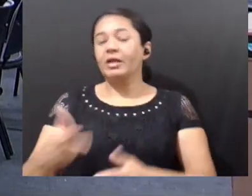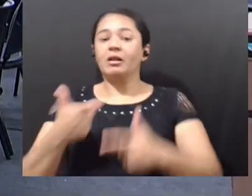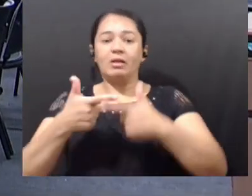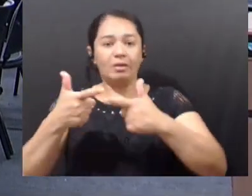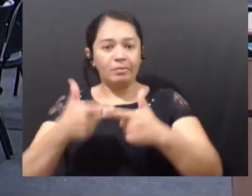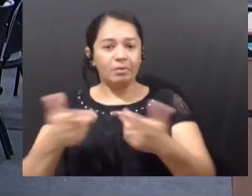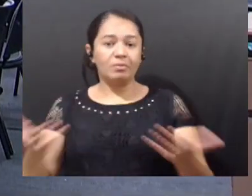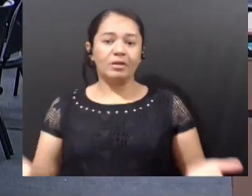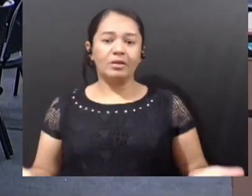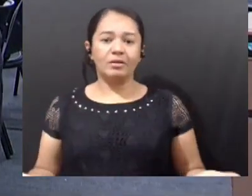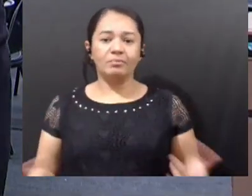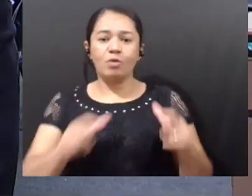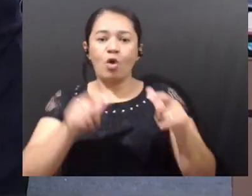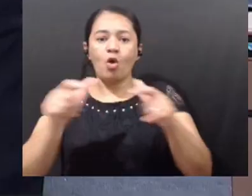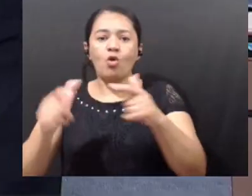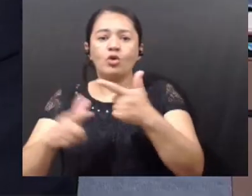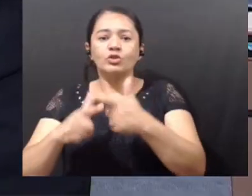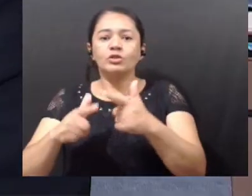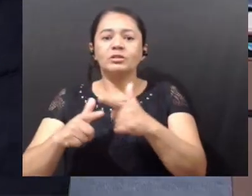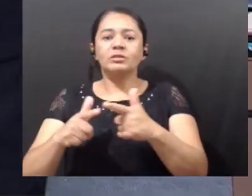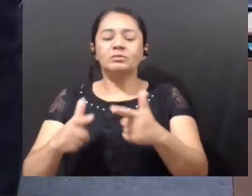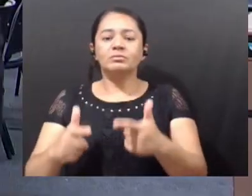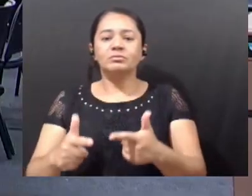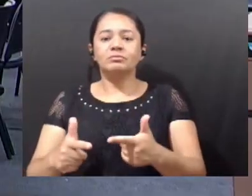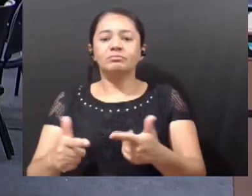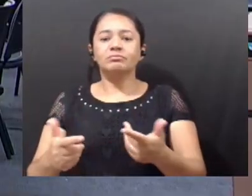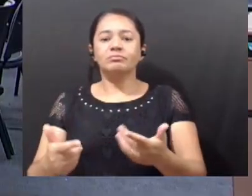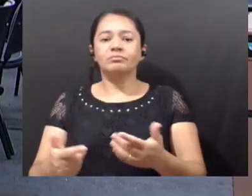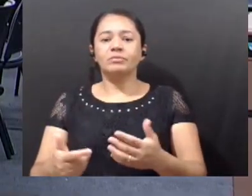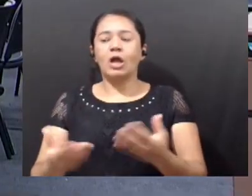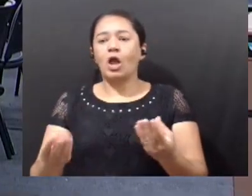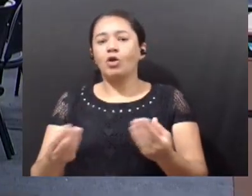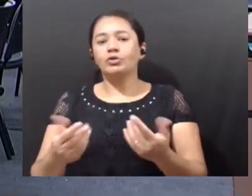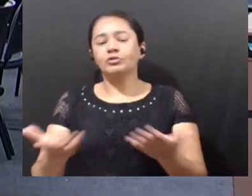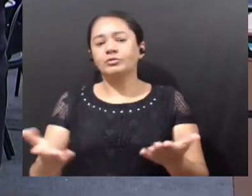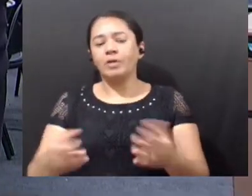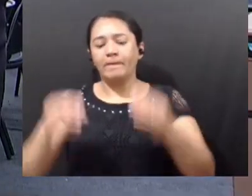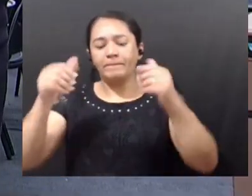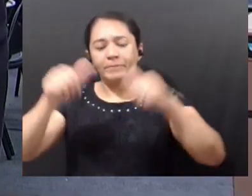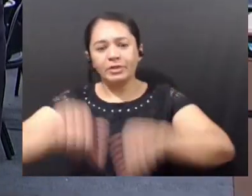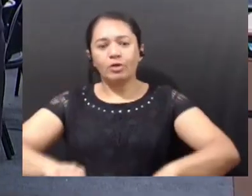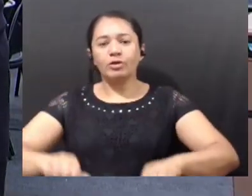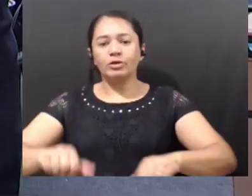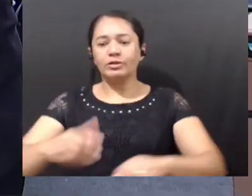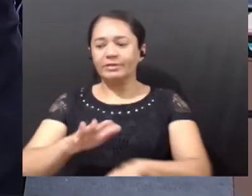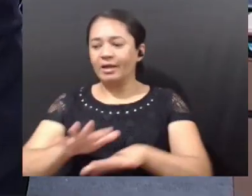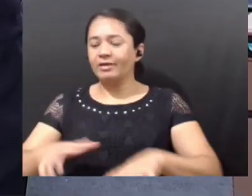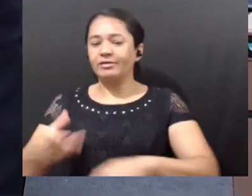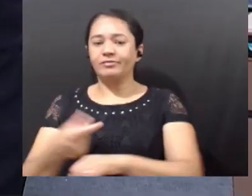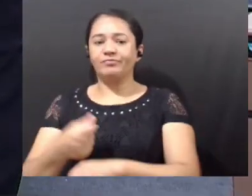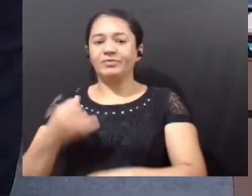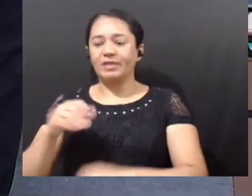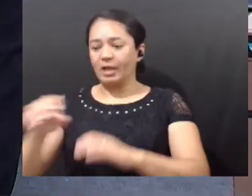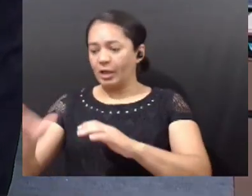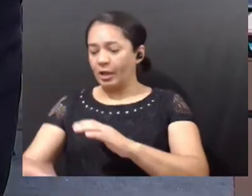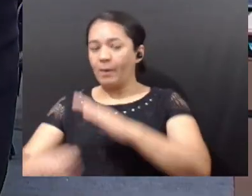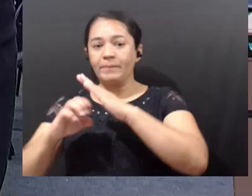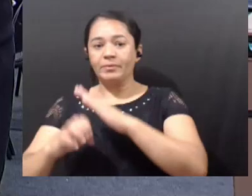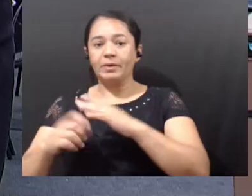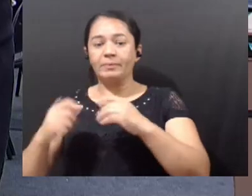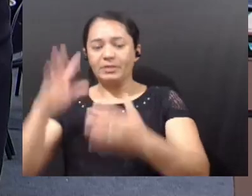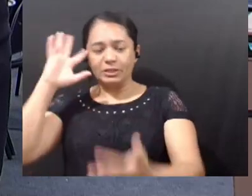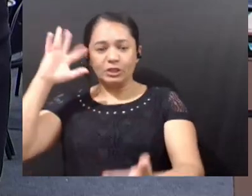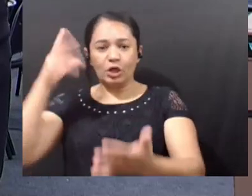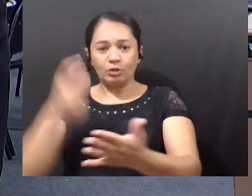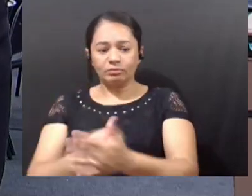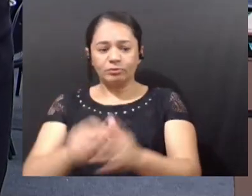esse problema acaba respingando? No financeiro. Então, o empresário que hoje não tomou a decisão ainda de olhar para o financeiro de